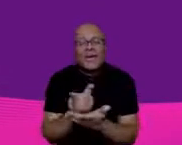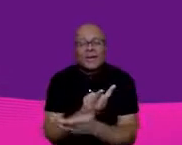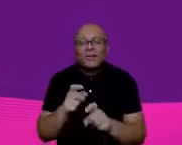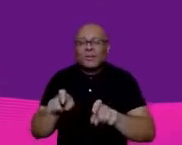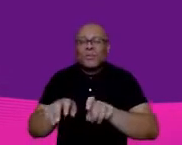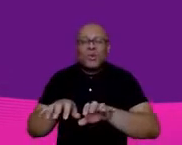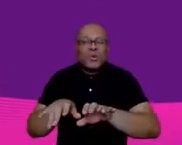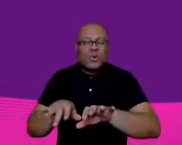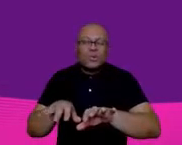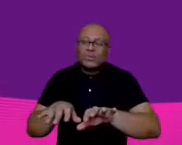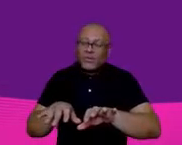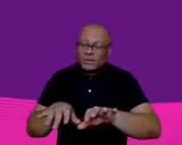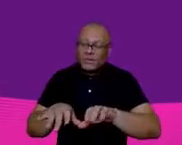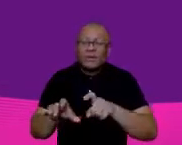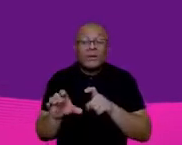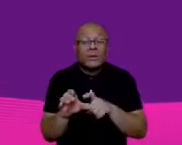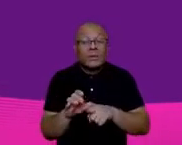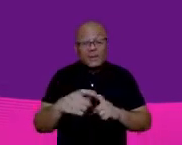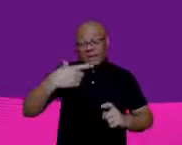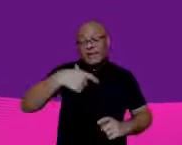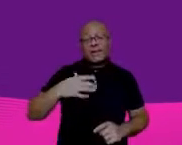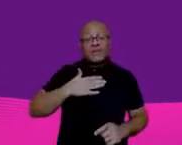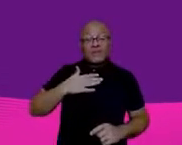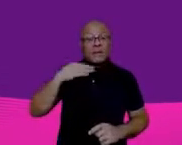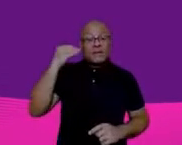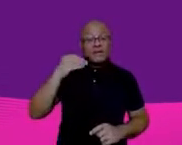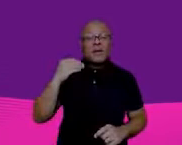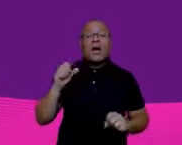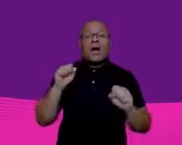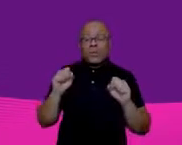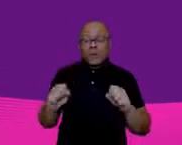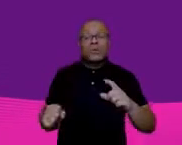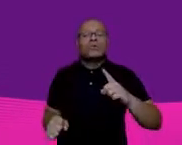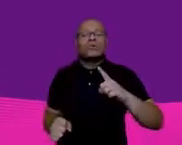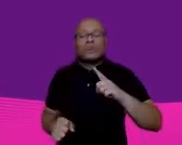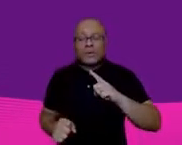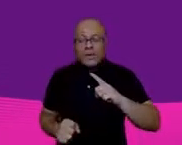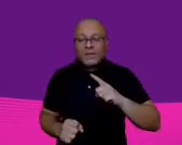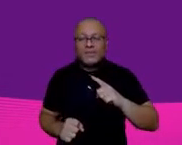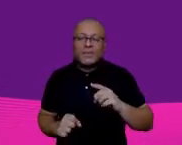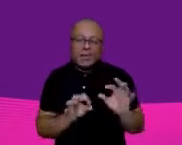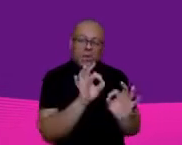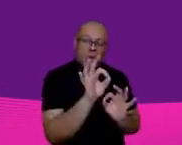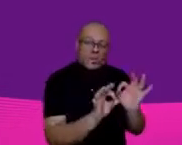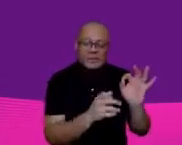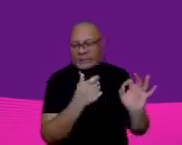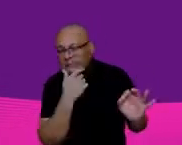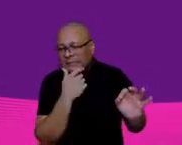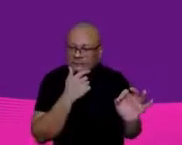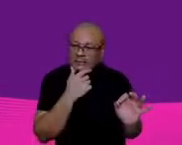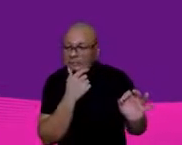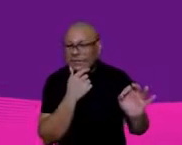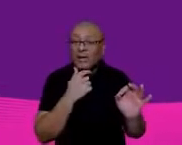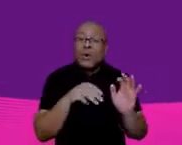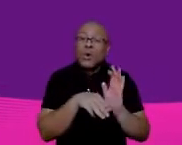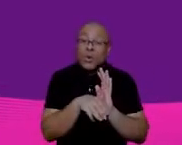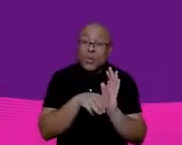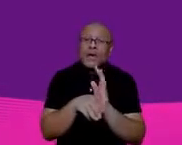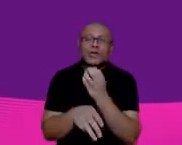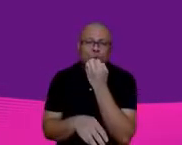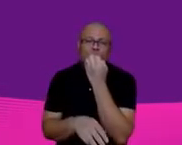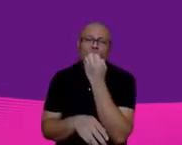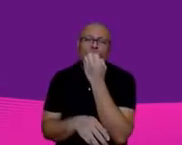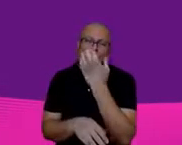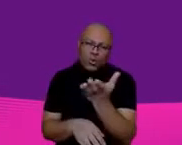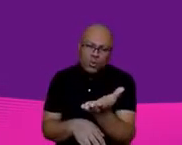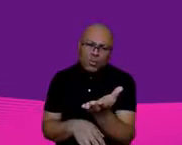muito dependente do cirurgião e eu posso ter uma divergida do planejamento. Então, ele é um método muito bom, mas ele não é ainda tão